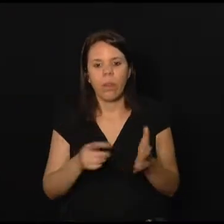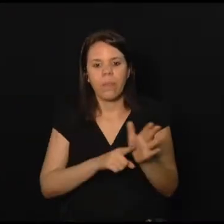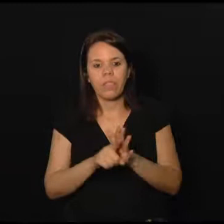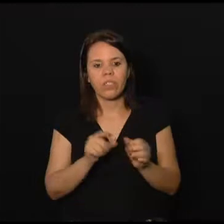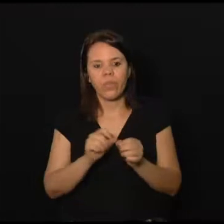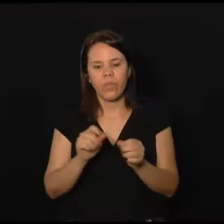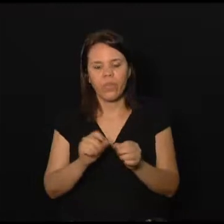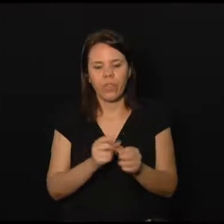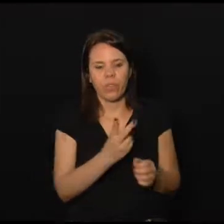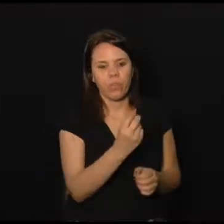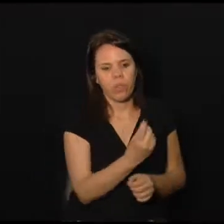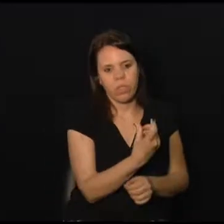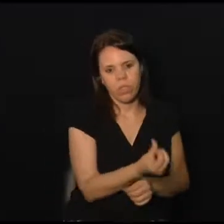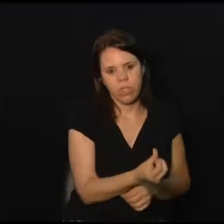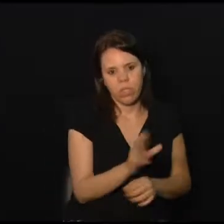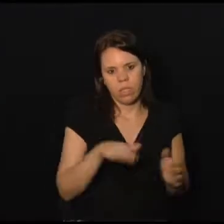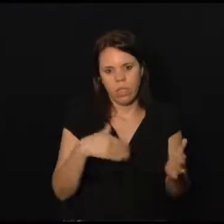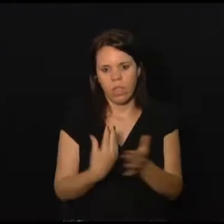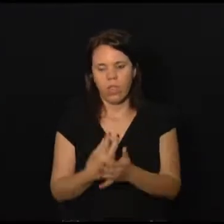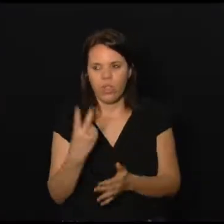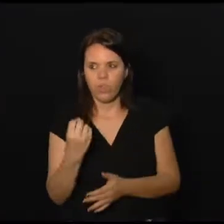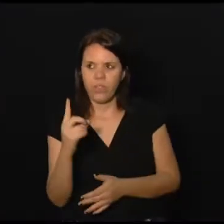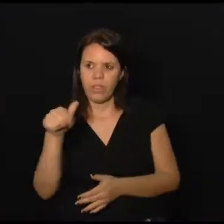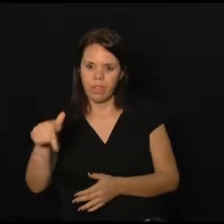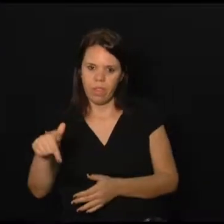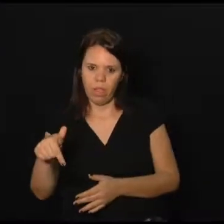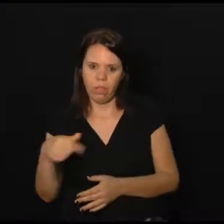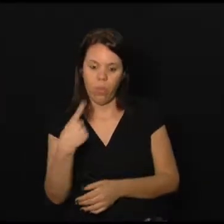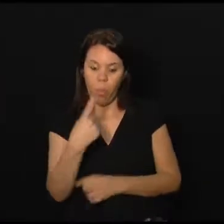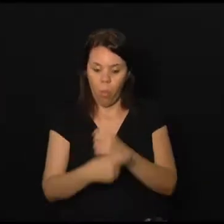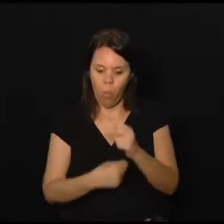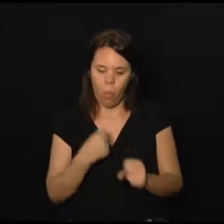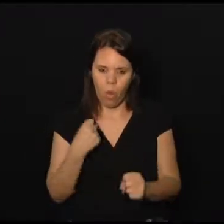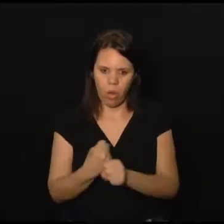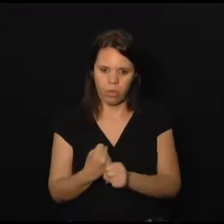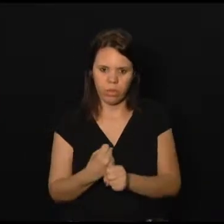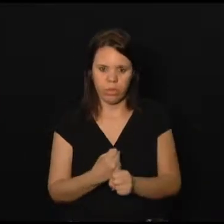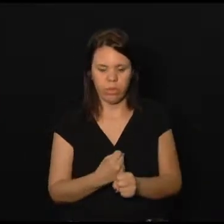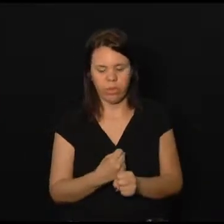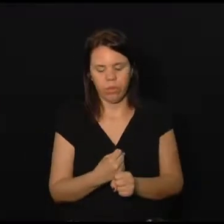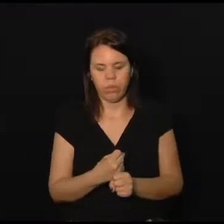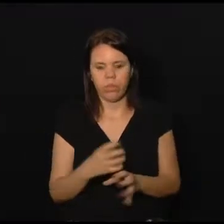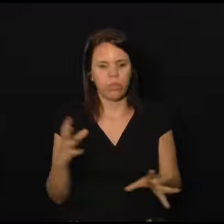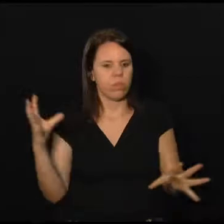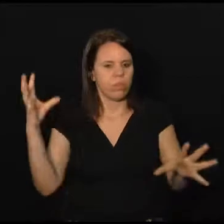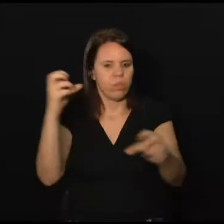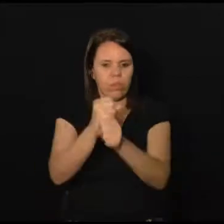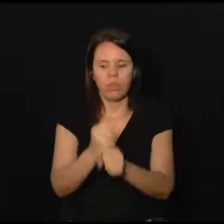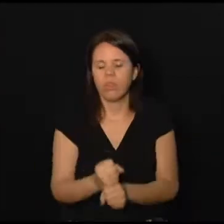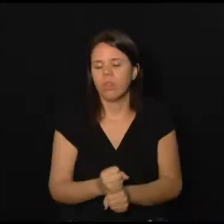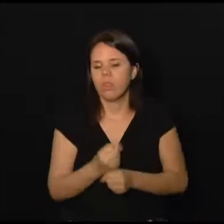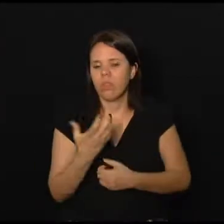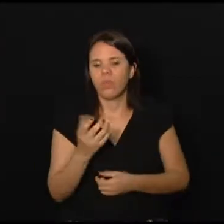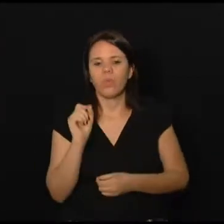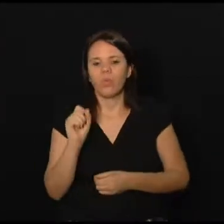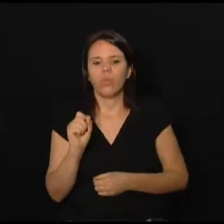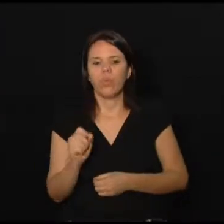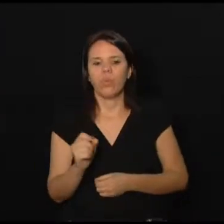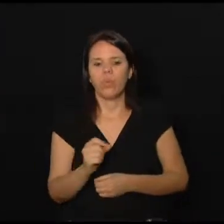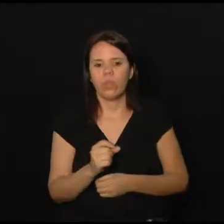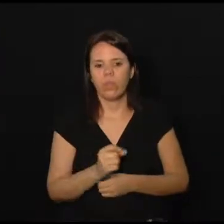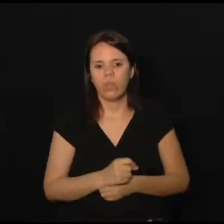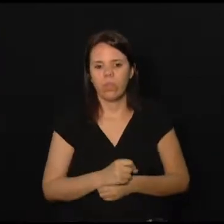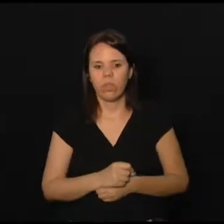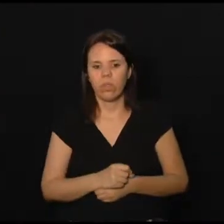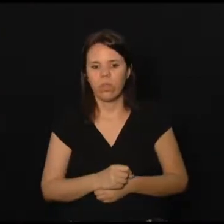2016 a 2017, exatamente um ano, de 709 pessoas, na Cracolândia de São Paulo, passou